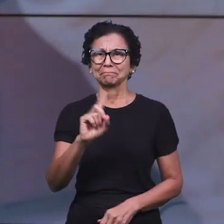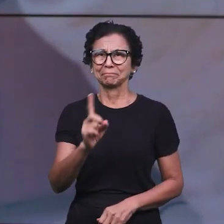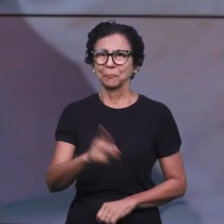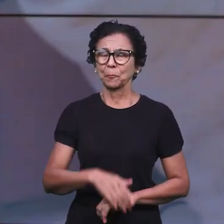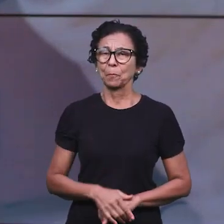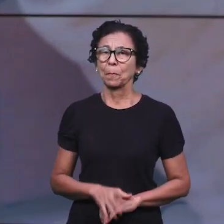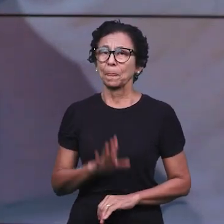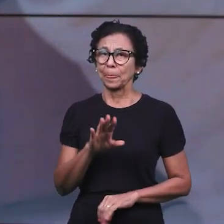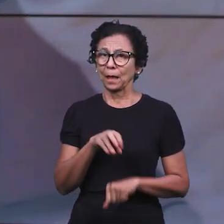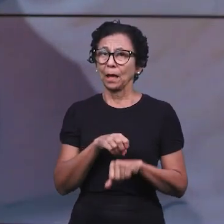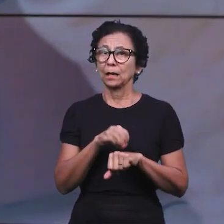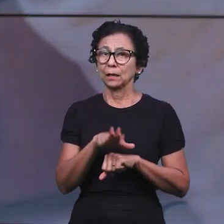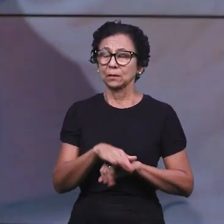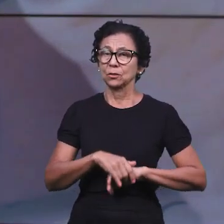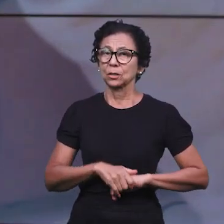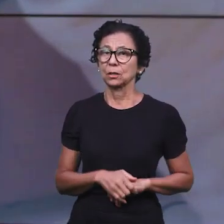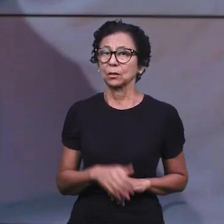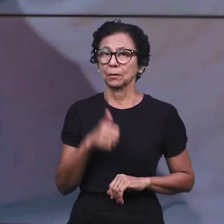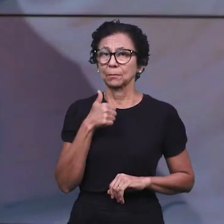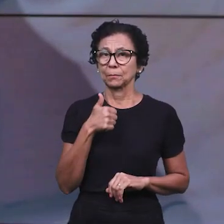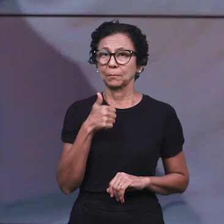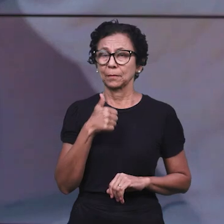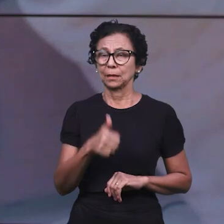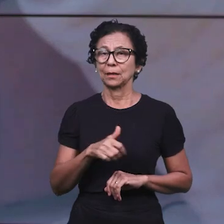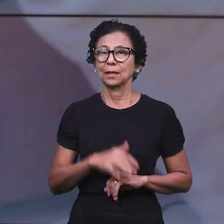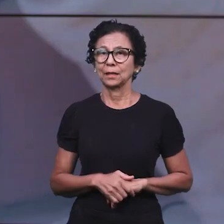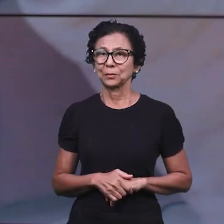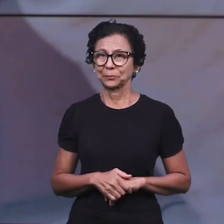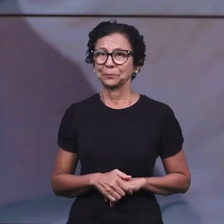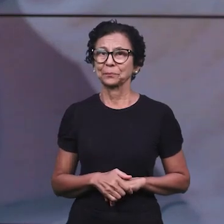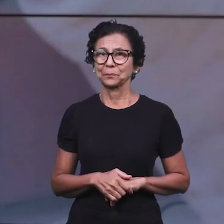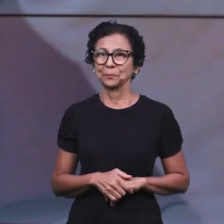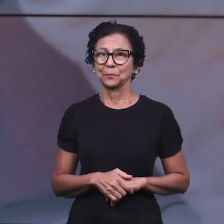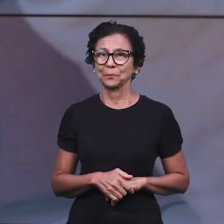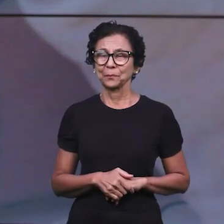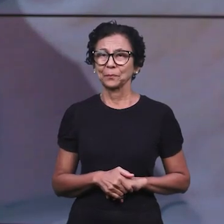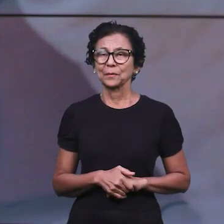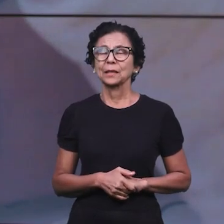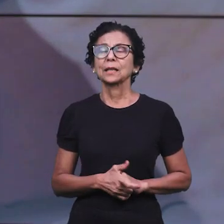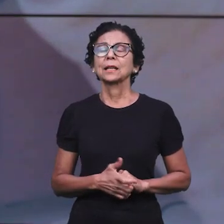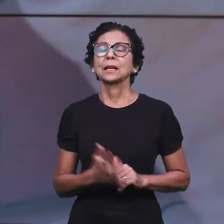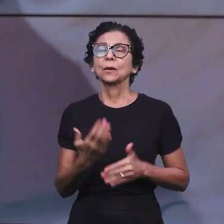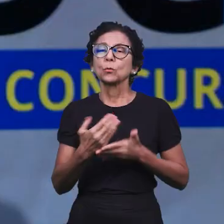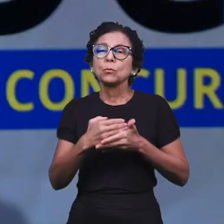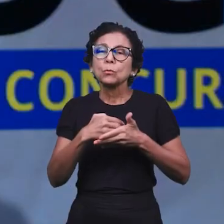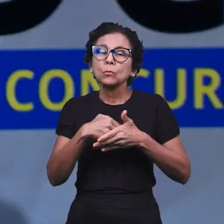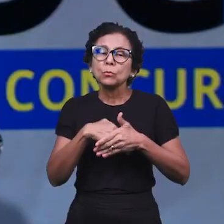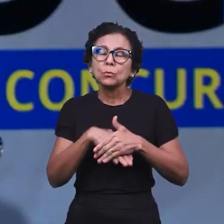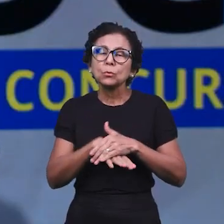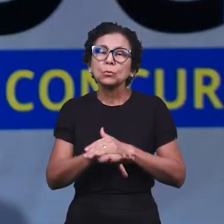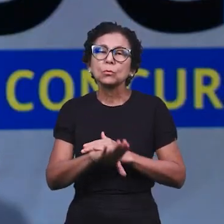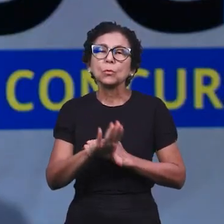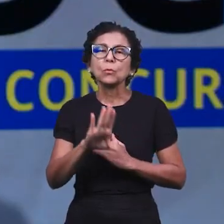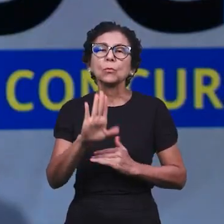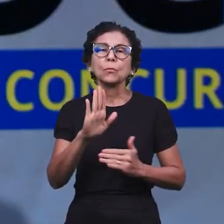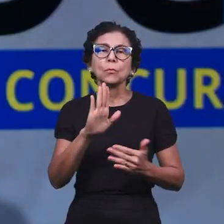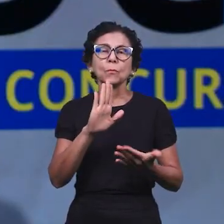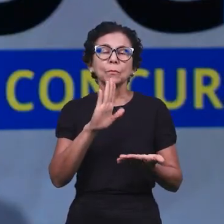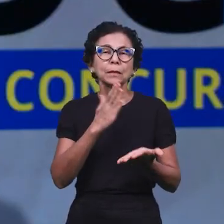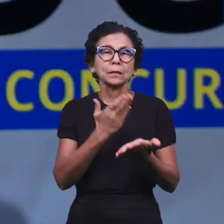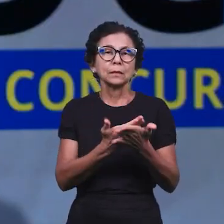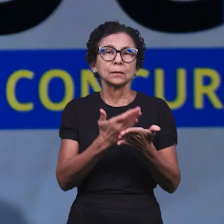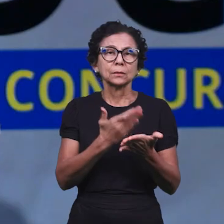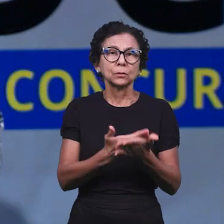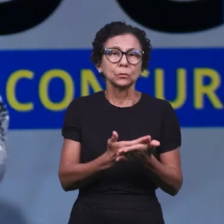quero dizer o seguinte, ó, primeiro passo é construir esse hábito de estudos. Primeiramente, você vai conseguir ali